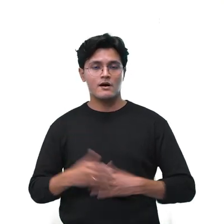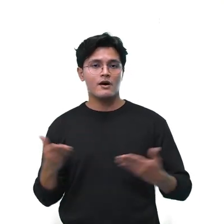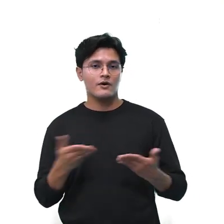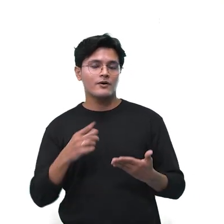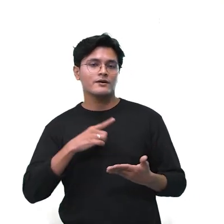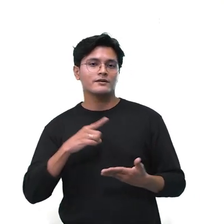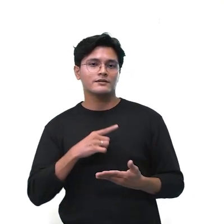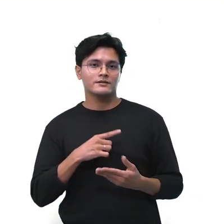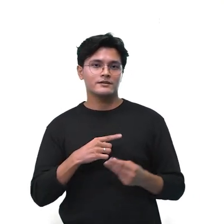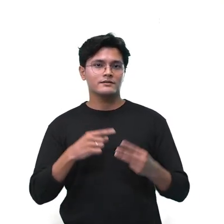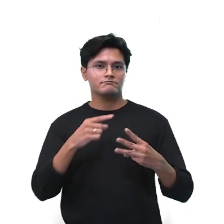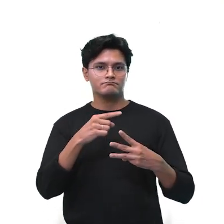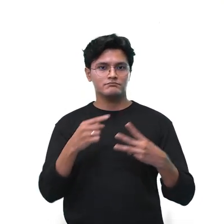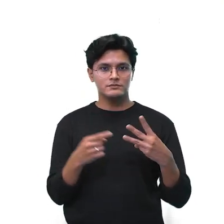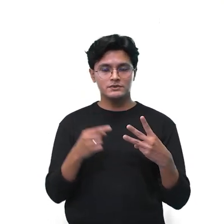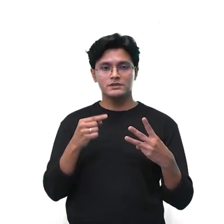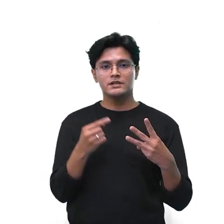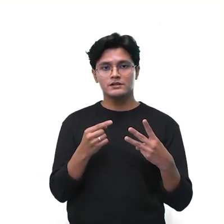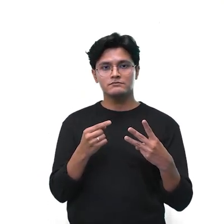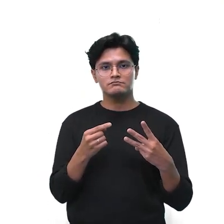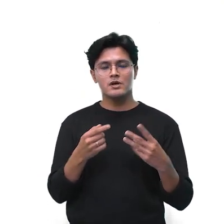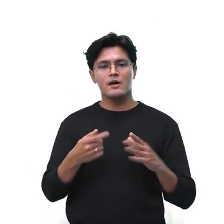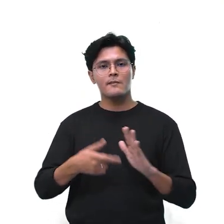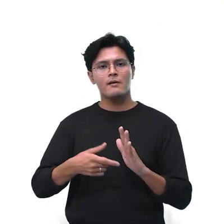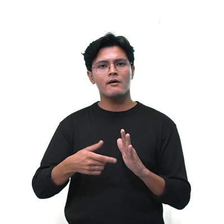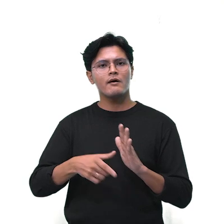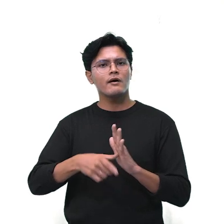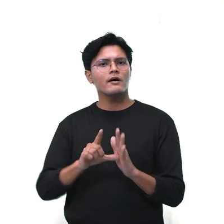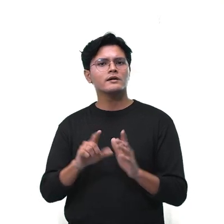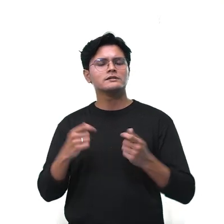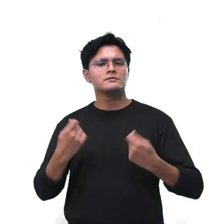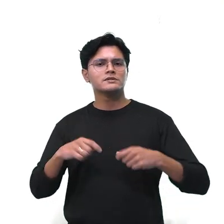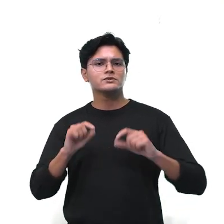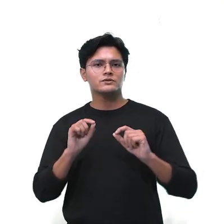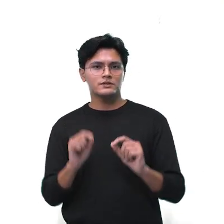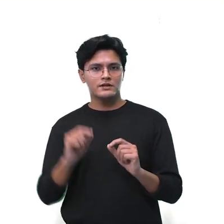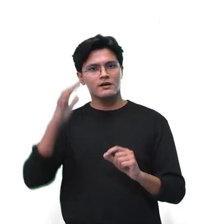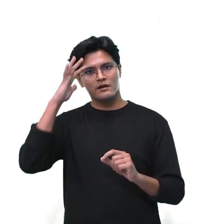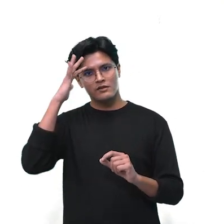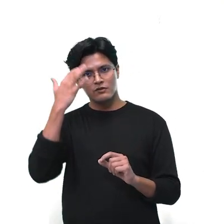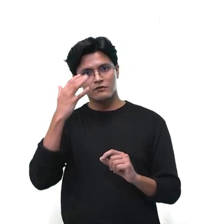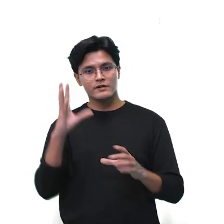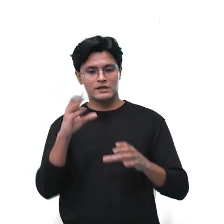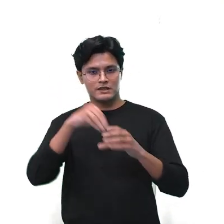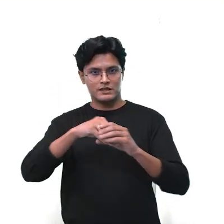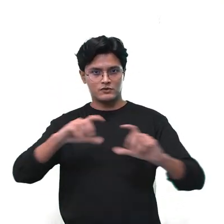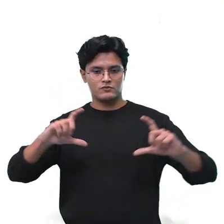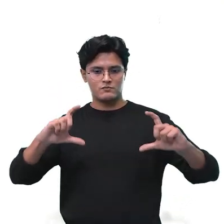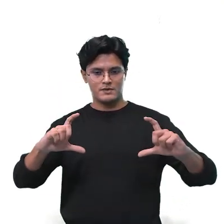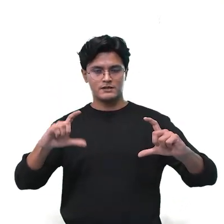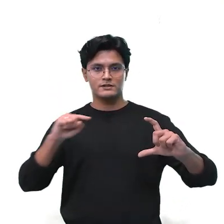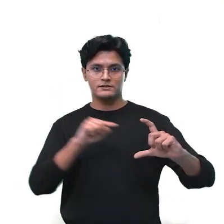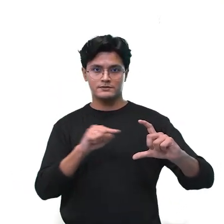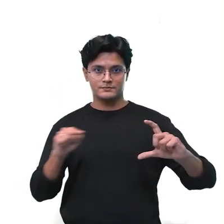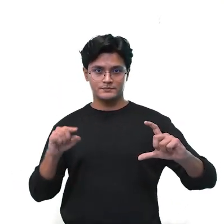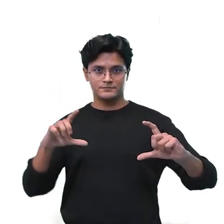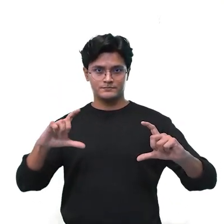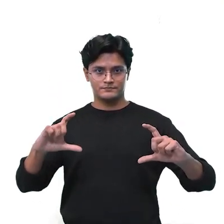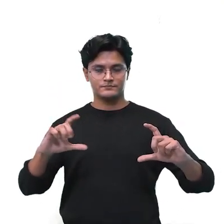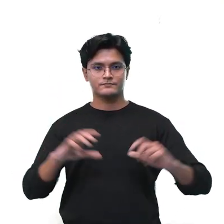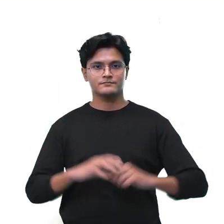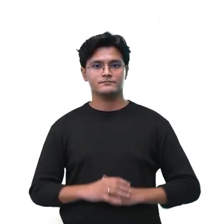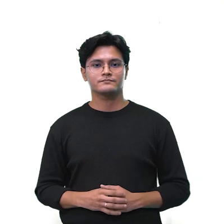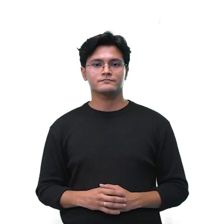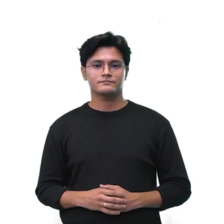o meu parêntese. 90 graus menos 40 graus é igual a, ou